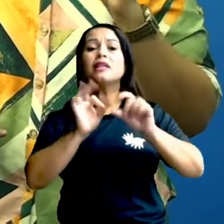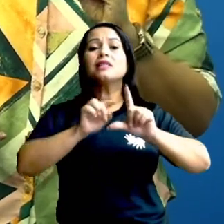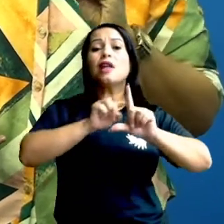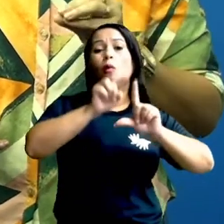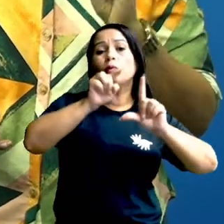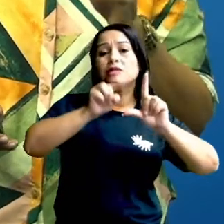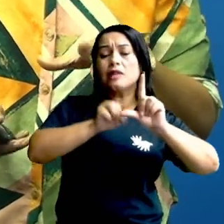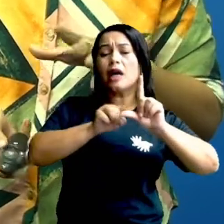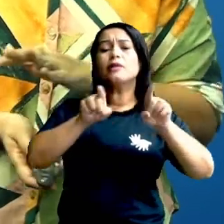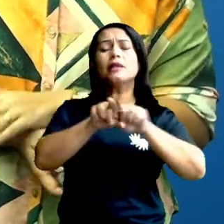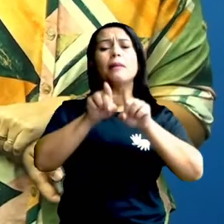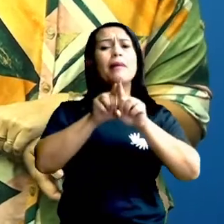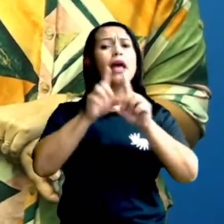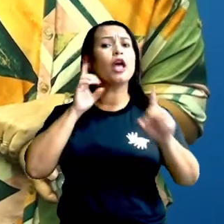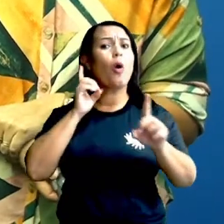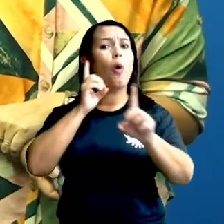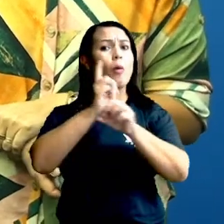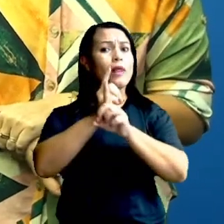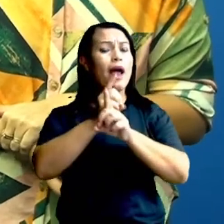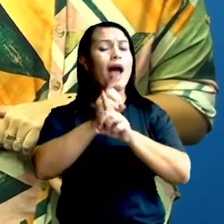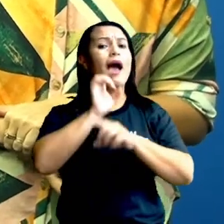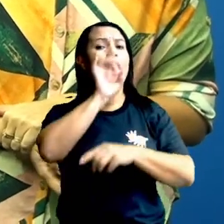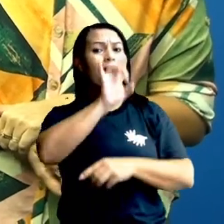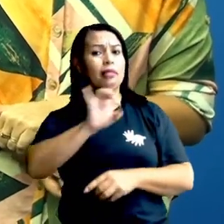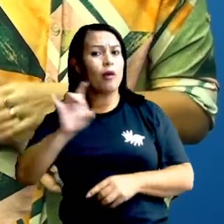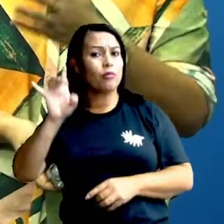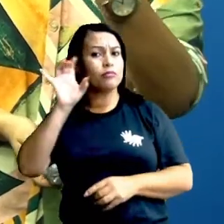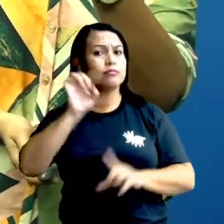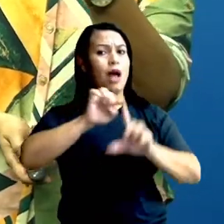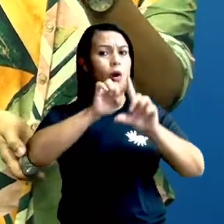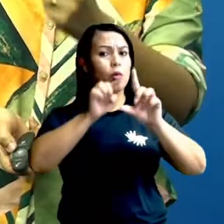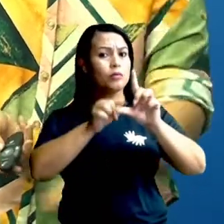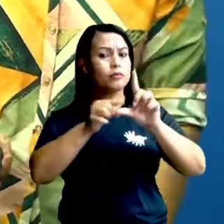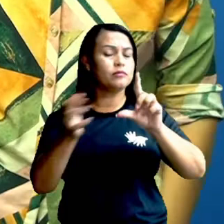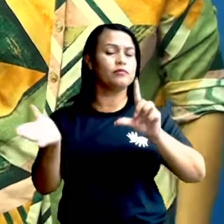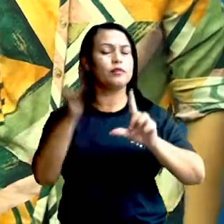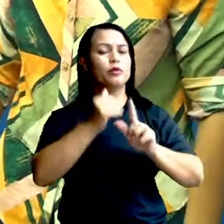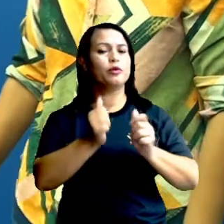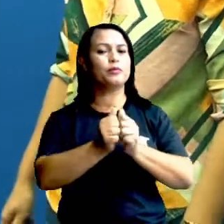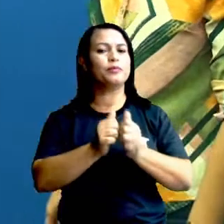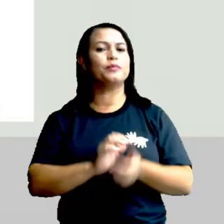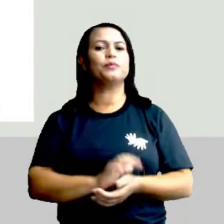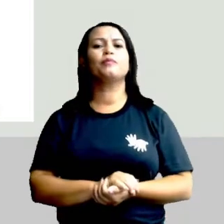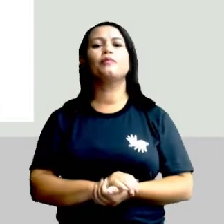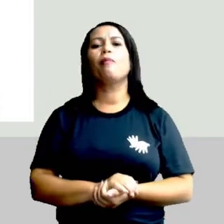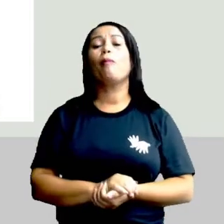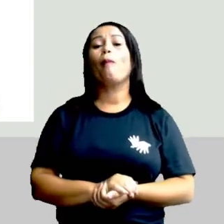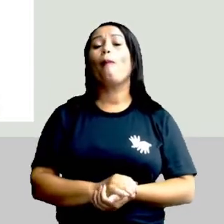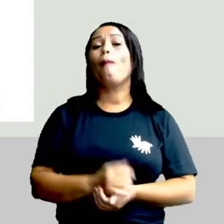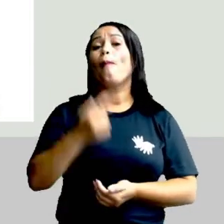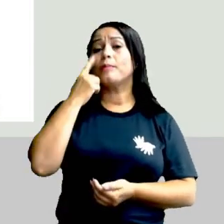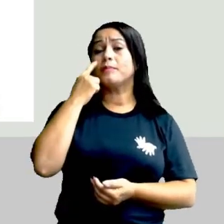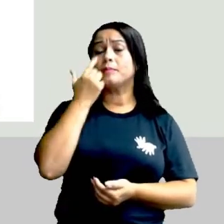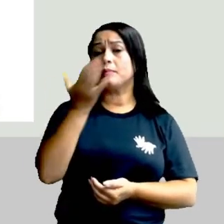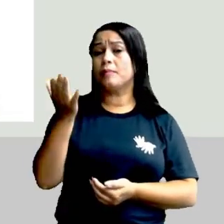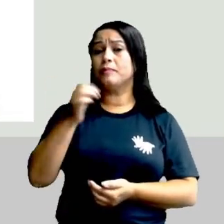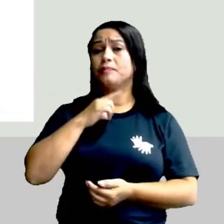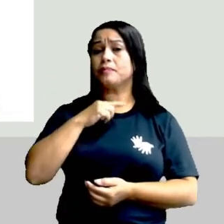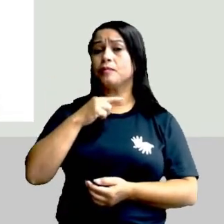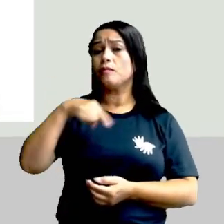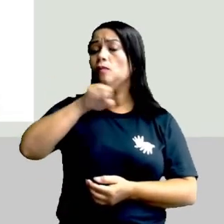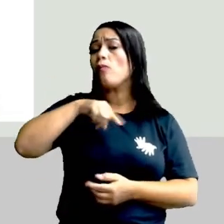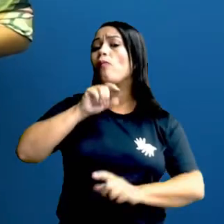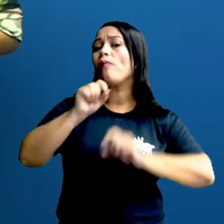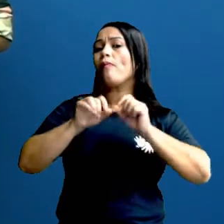e identificar cada ângulo tá bem vem comigo eu trouxe aqui para